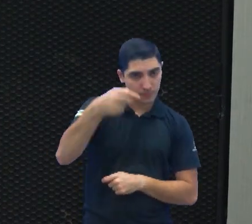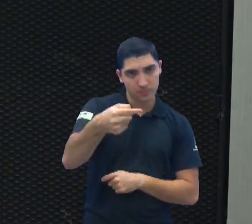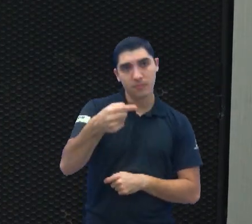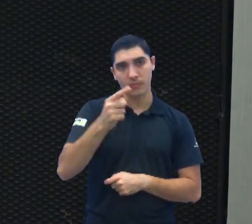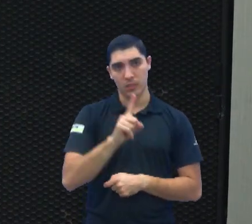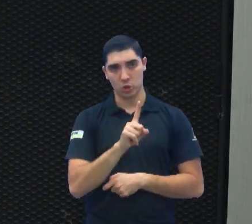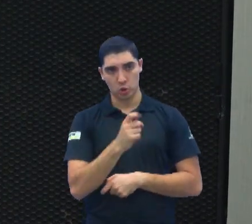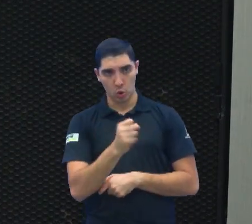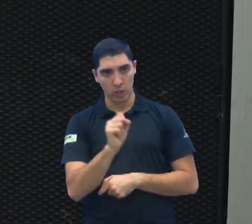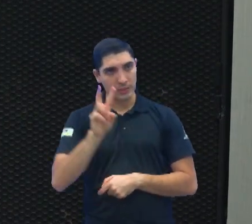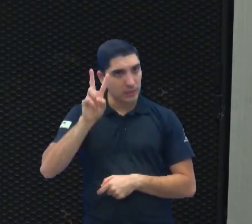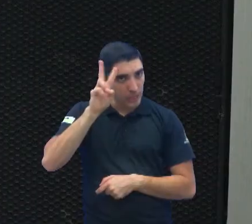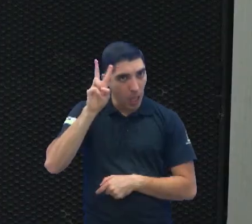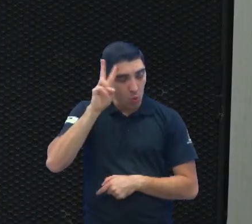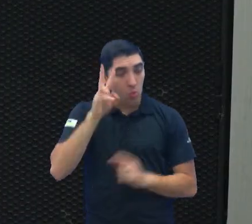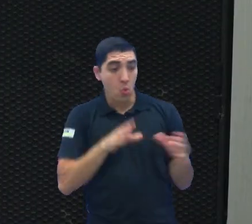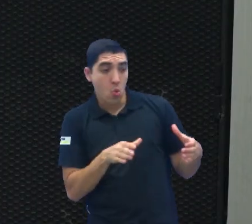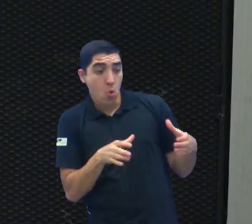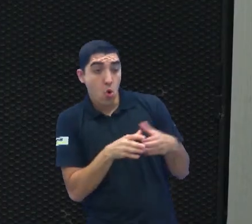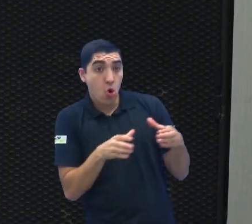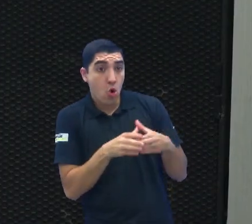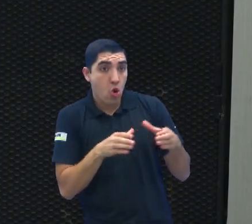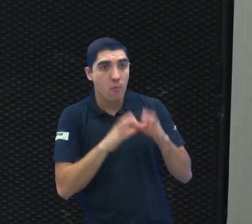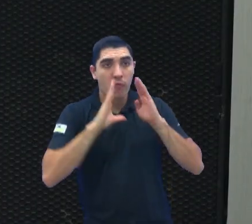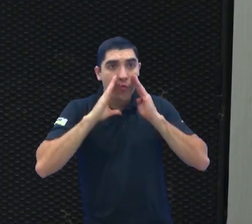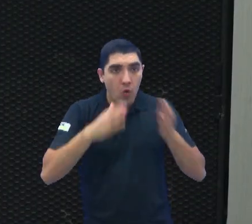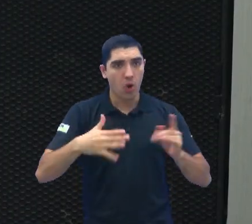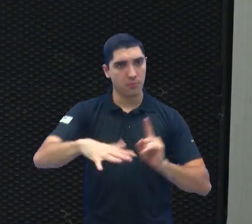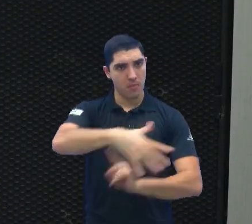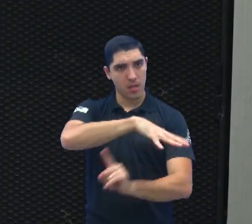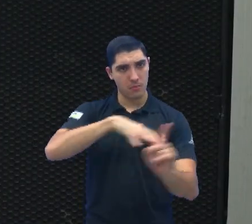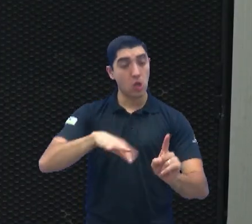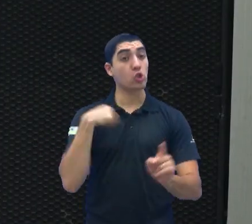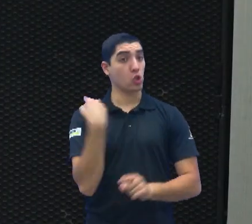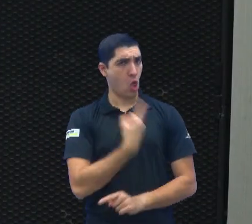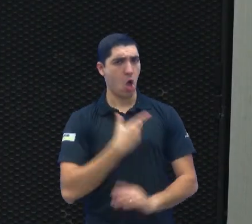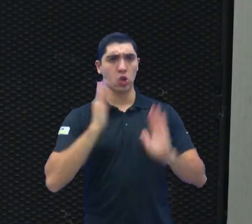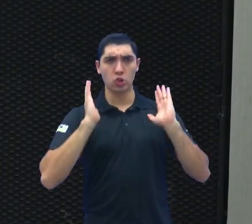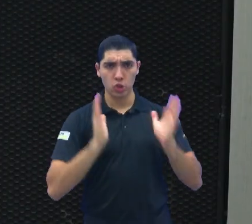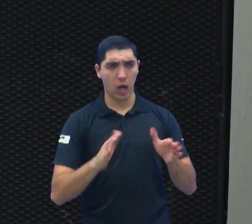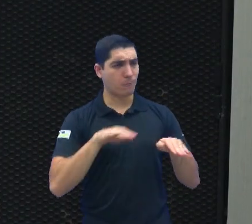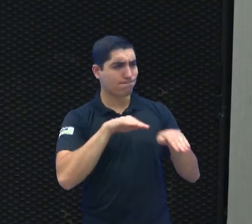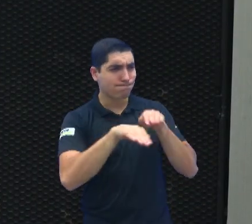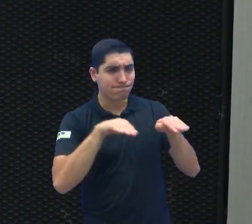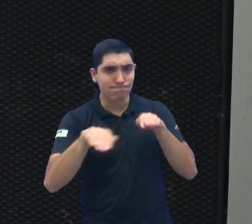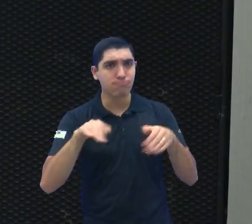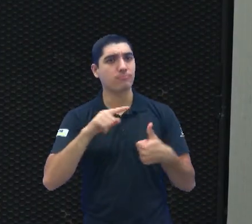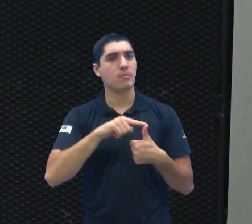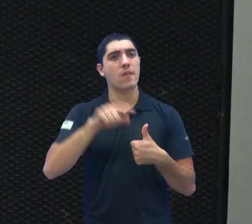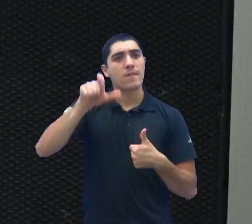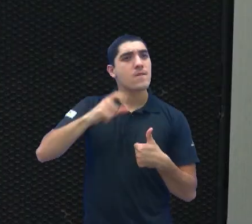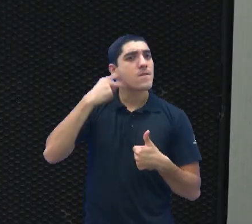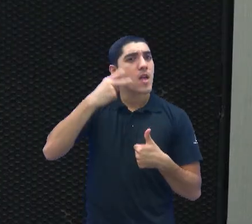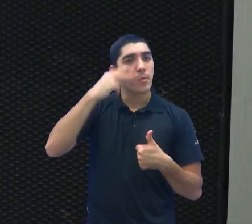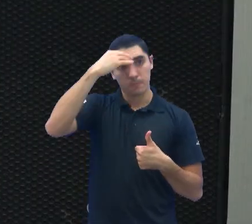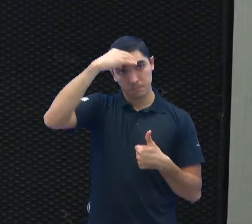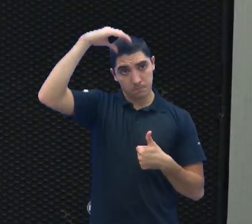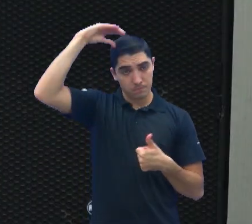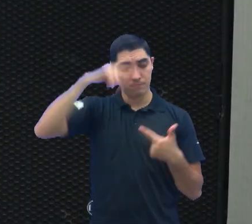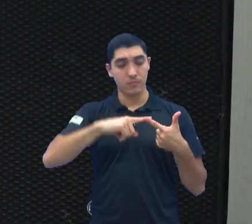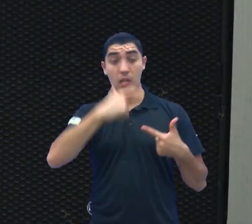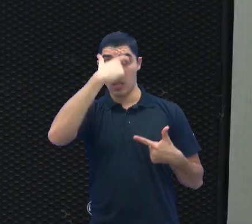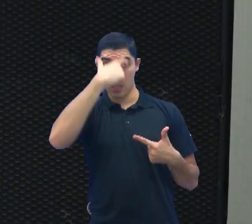18, pela Comissão de Meio Ambiente, convocada aqui, juntamente com Carlos Abranches e eu. Vamos